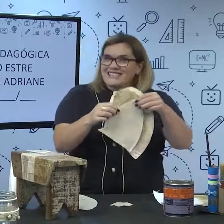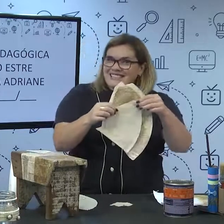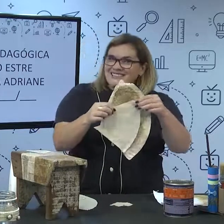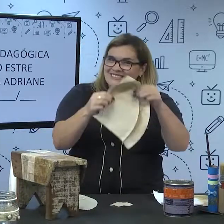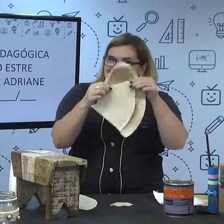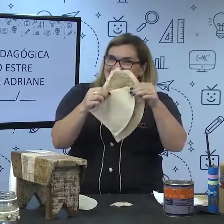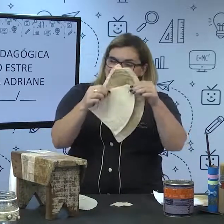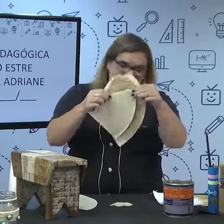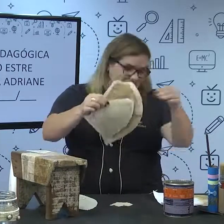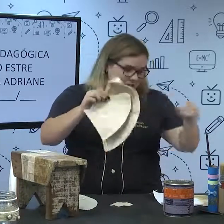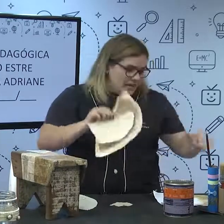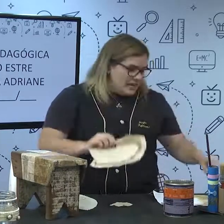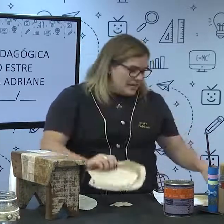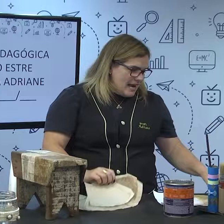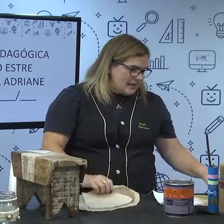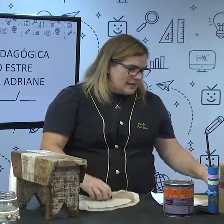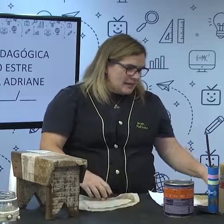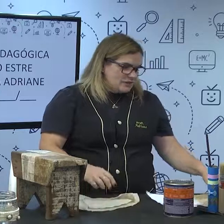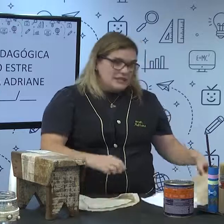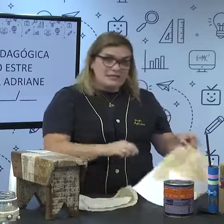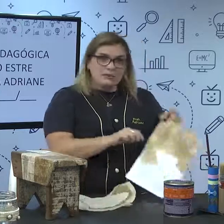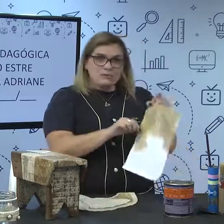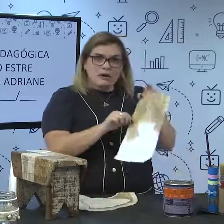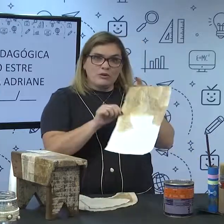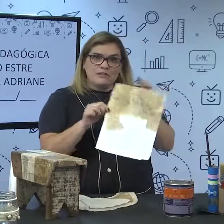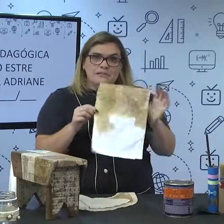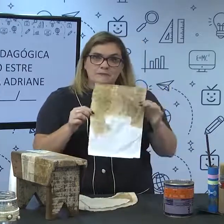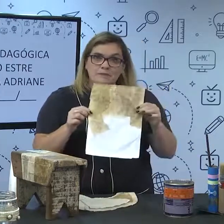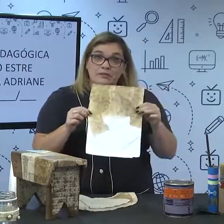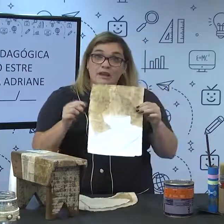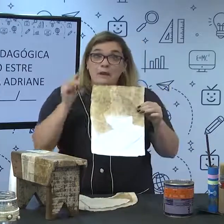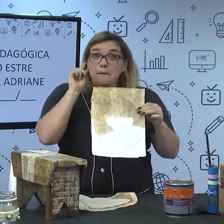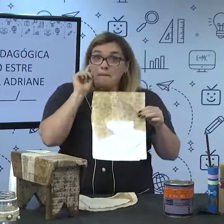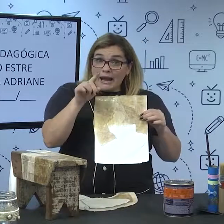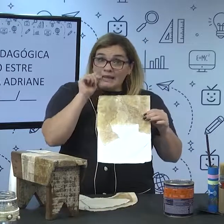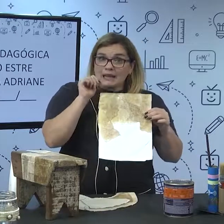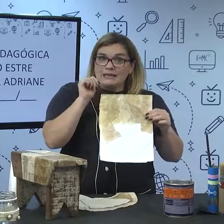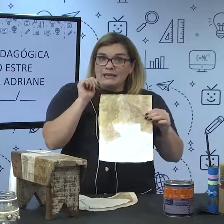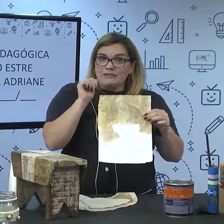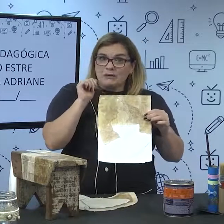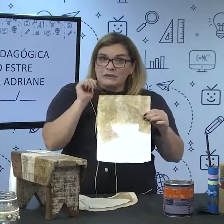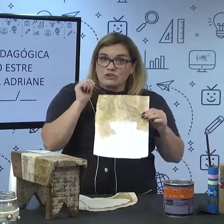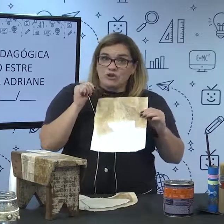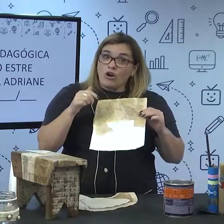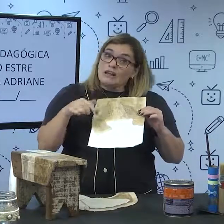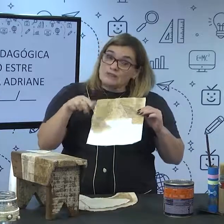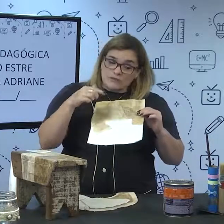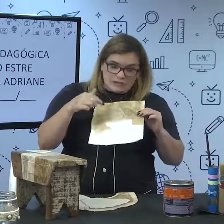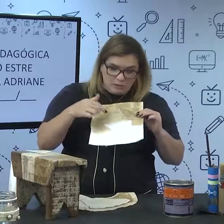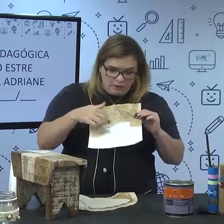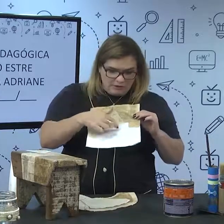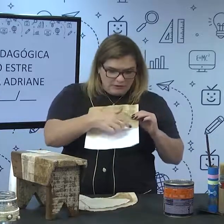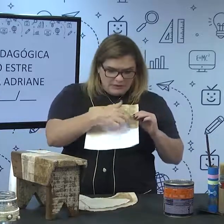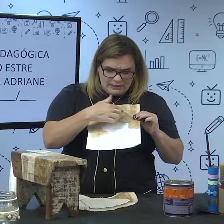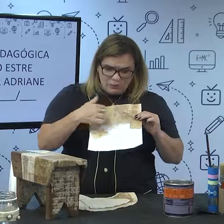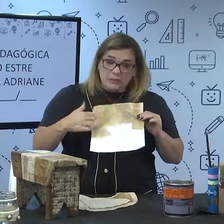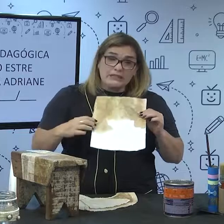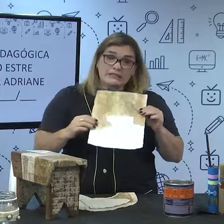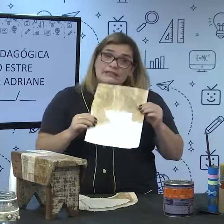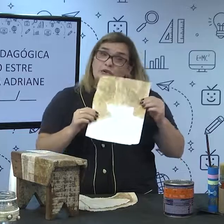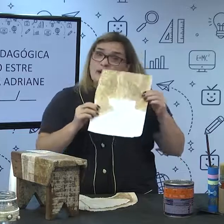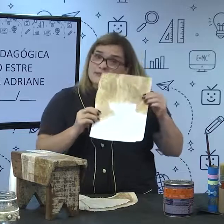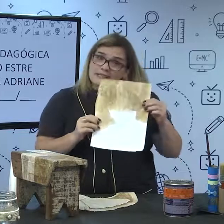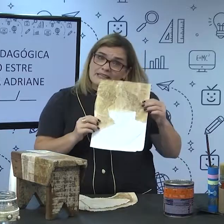de decoração. O que vocês acham? E aqui acontece a mesma coisa. Para levar para a escola, vocês podem fazer